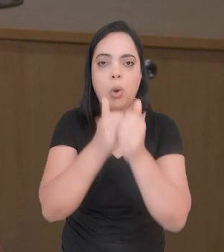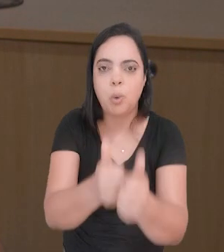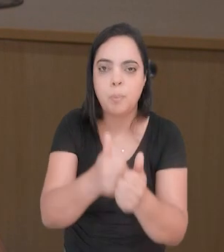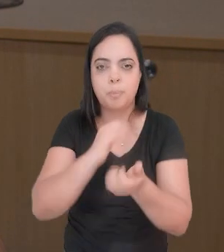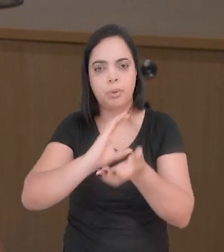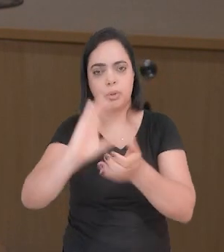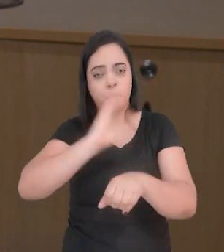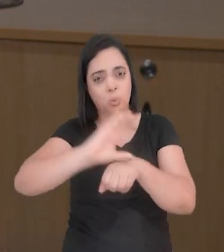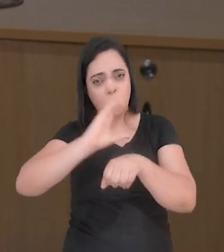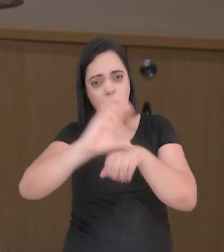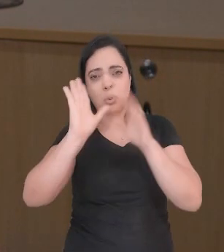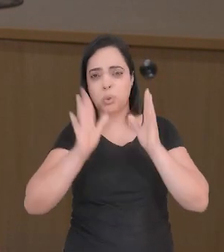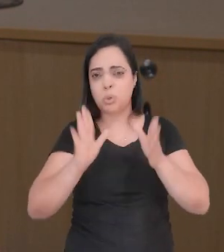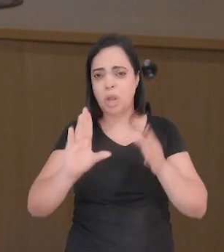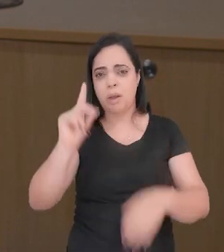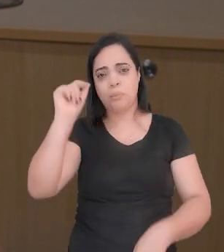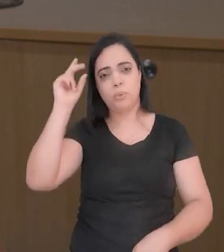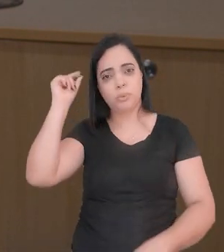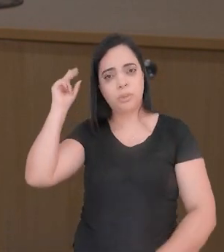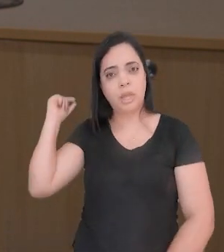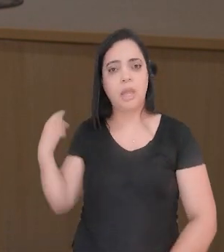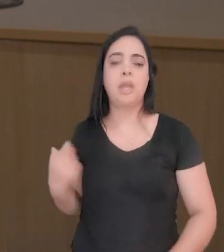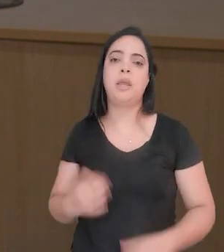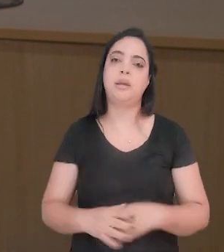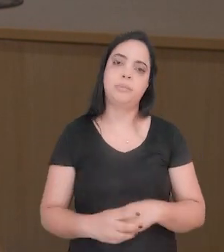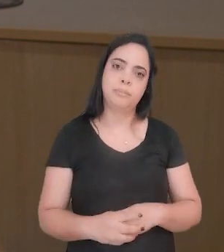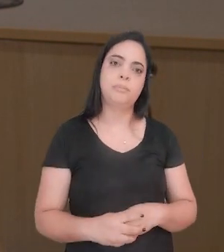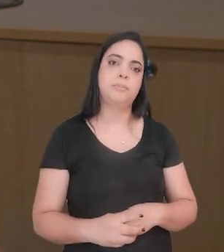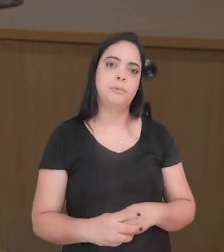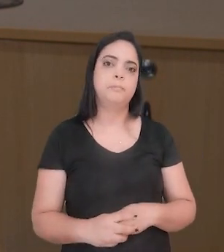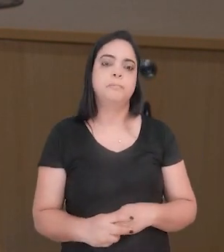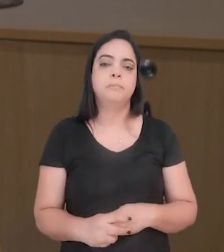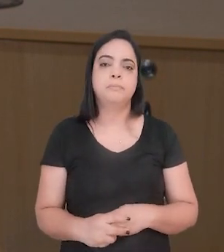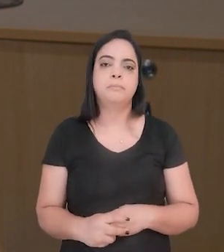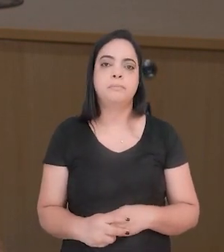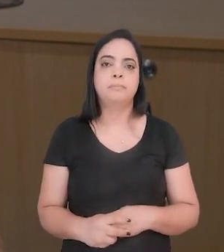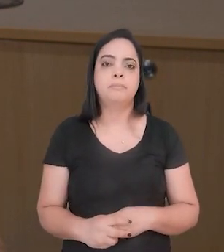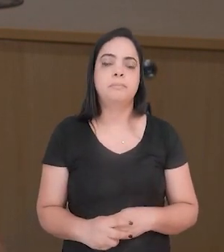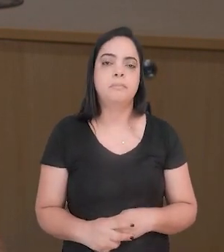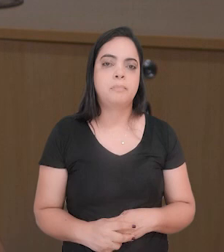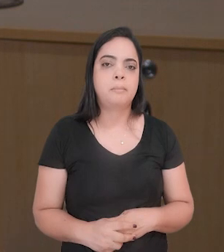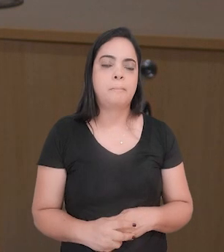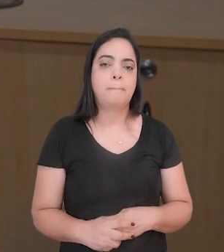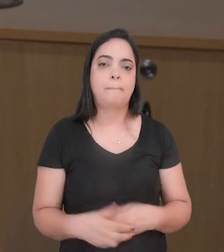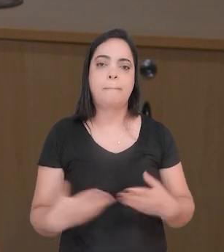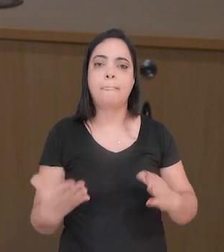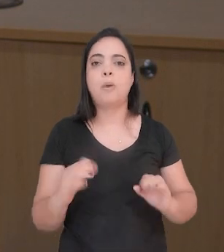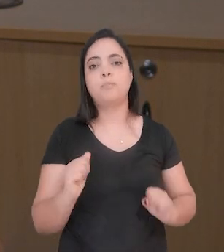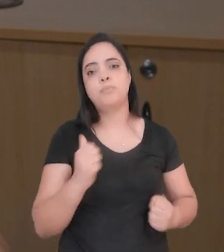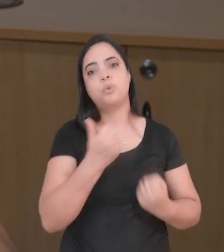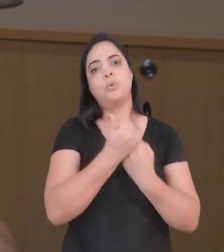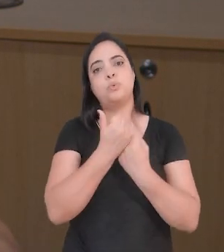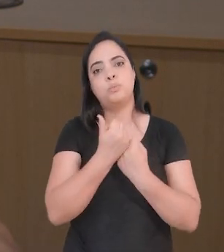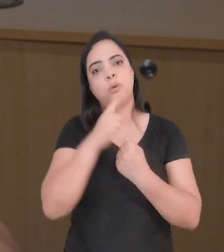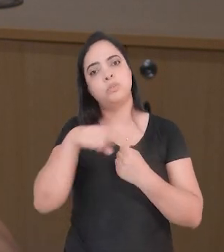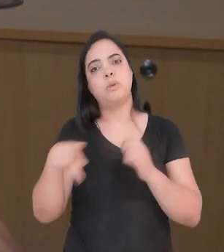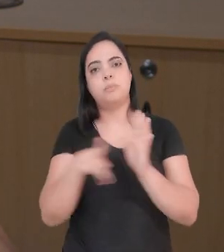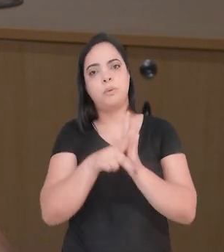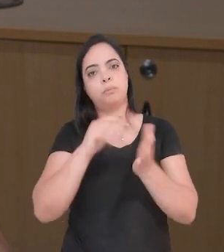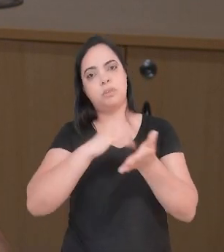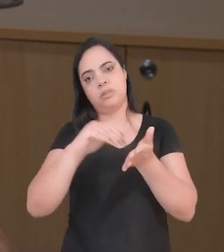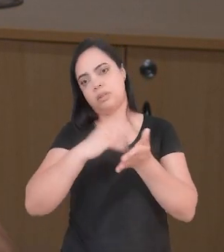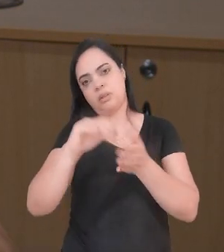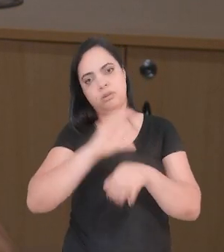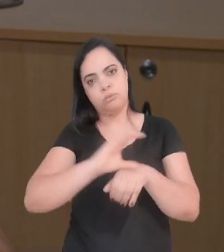o curso a um tempo maior inclusive até mesmo às vezes que coordenadores esse suporte